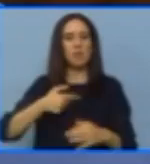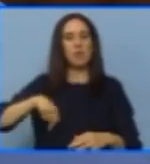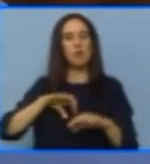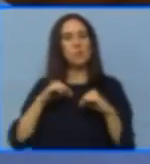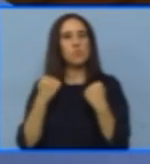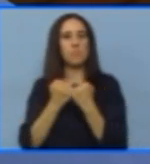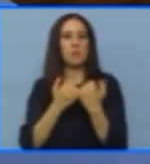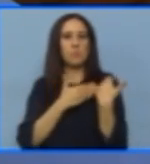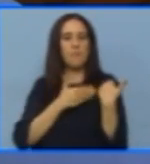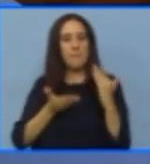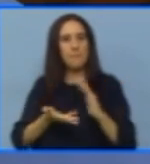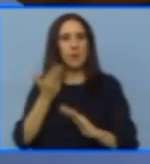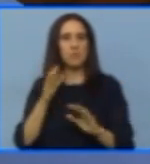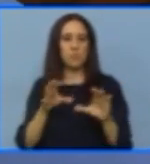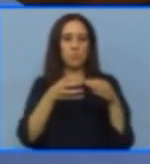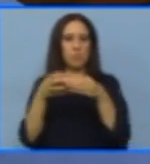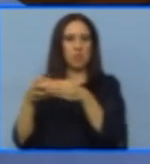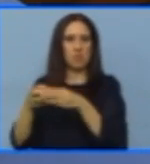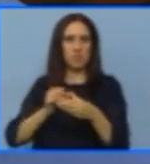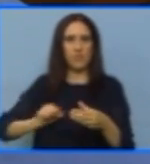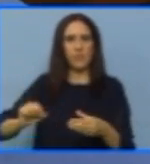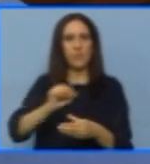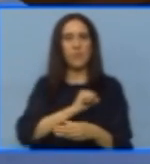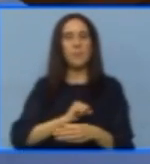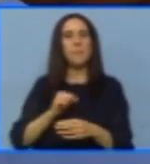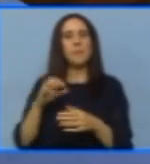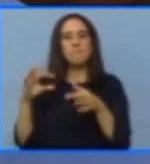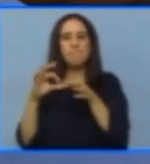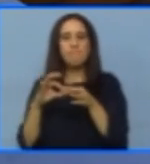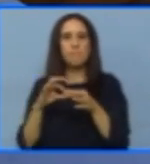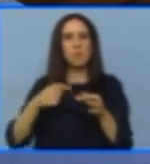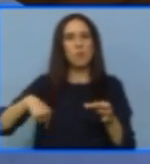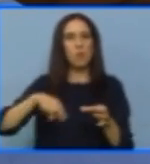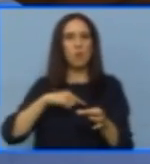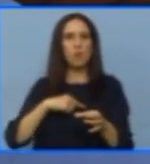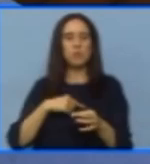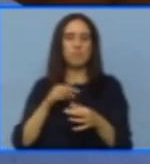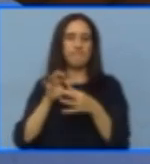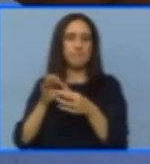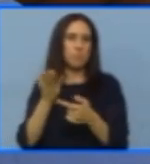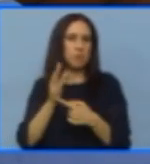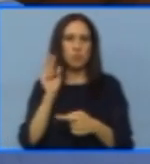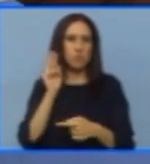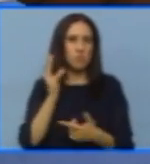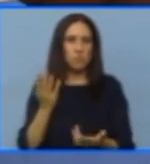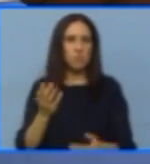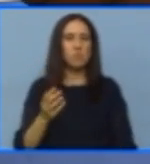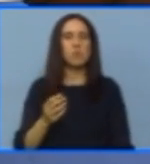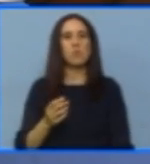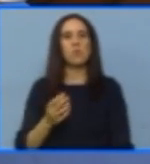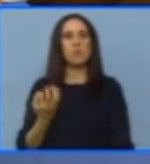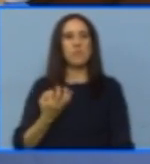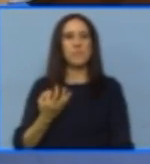mais responsáveis com as nossas comunidades, com os nossos fornecedores, por exemplo, ao nível do escotismo, sermos também,